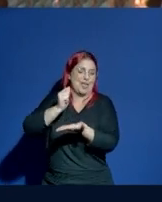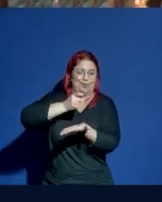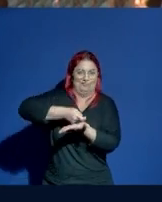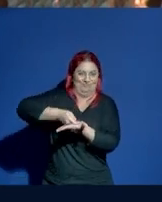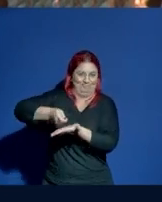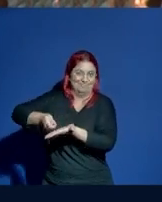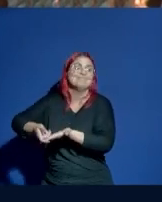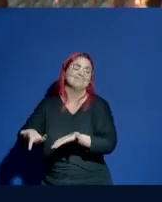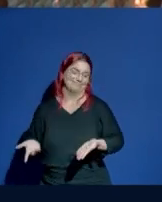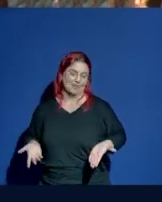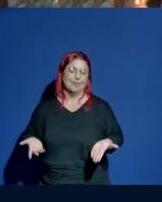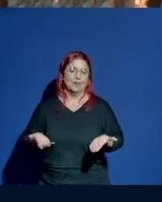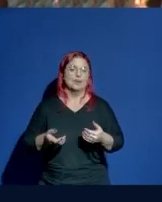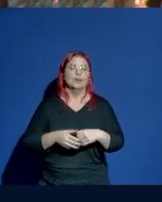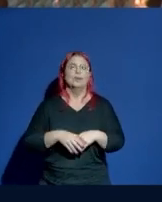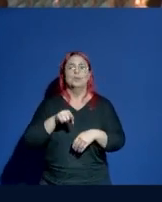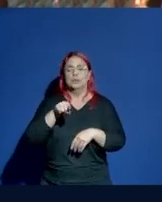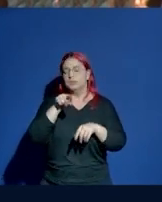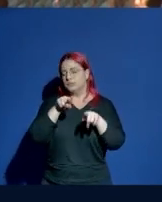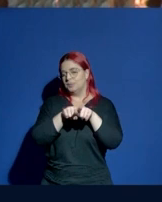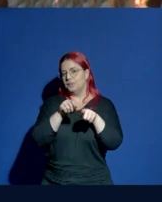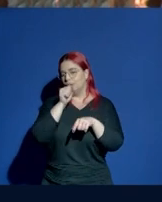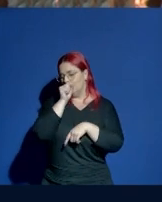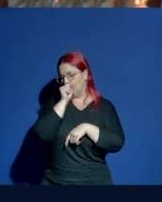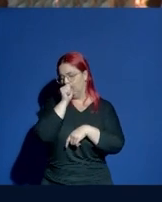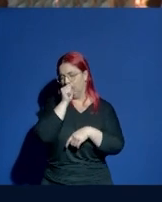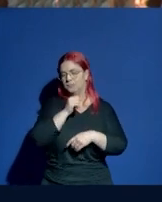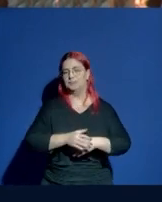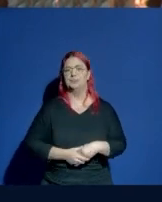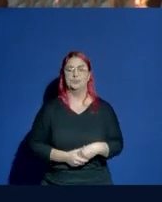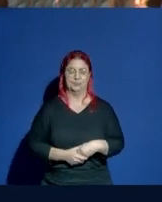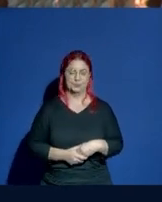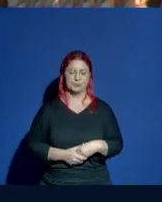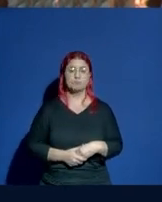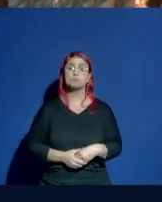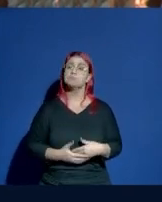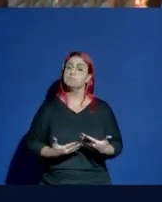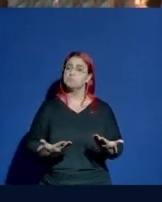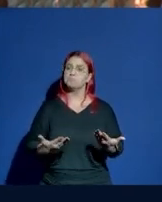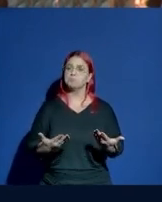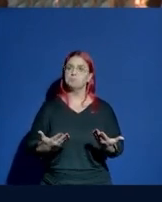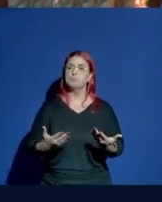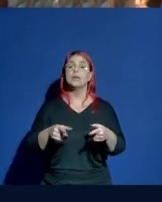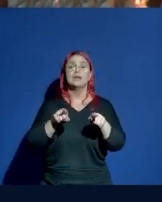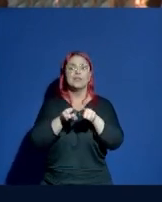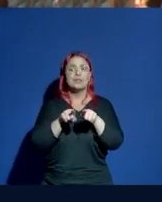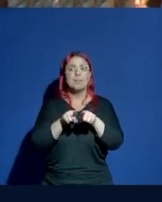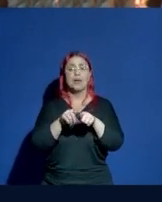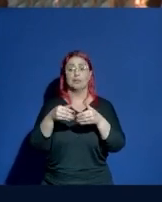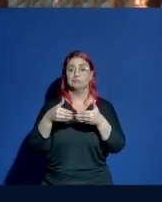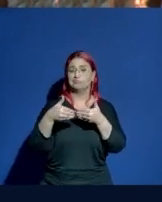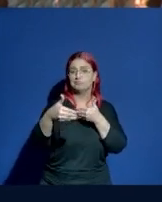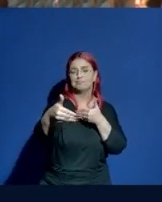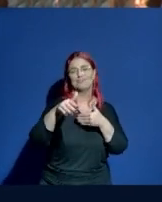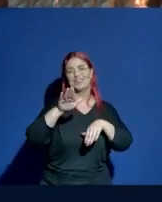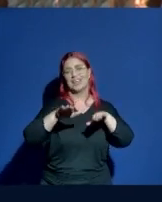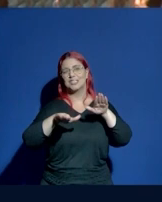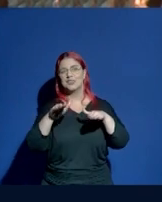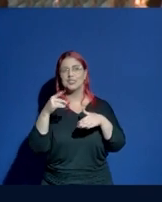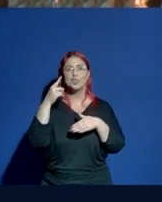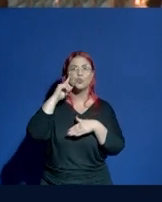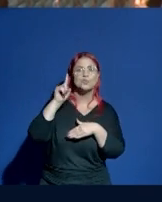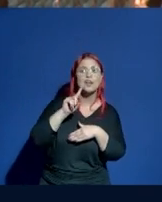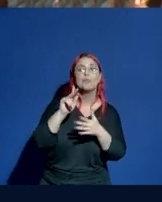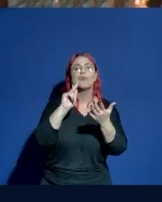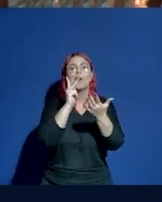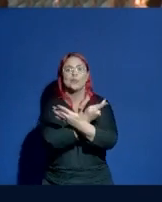relacionado também ao moder Frota no nosso caso e aí vem a questão da falta de previsibilidade que nos atrapalha um pouco né a